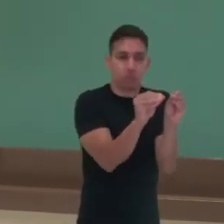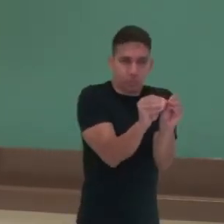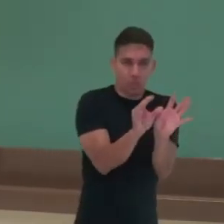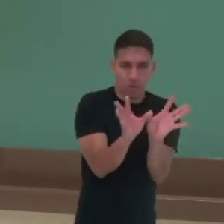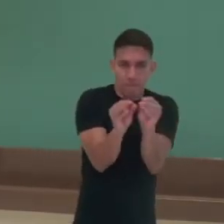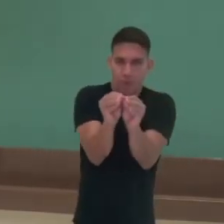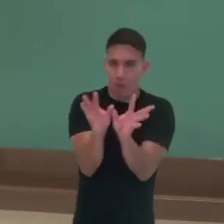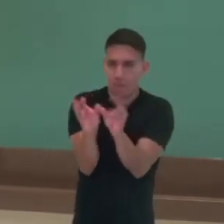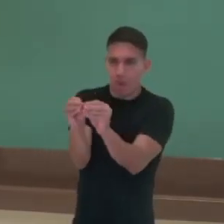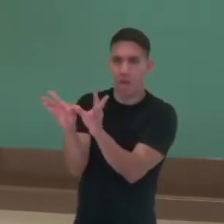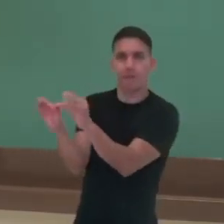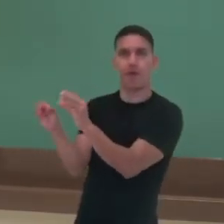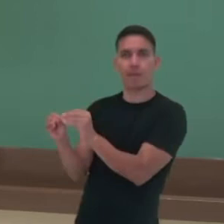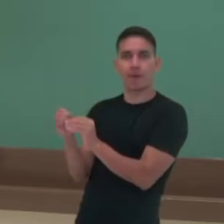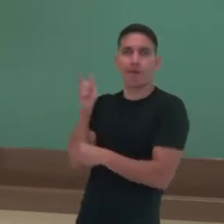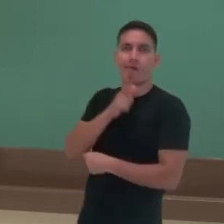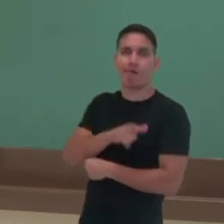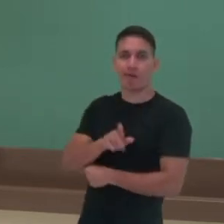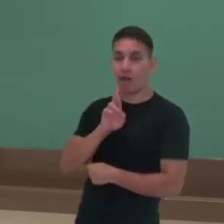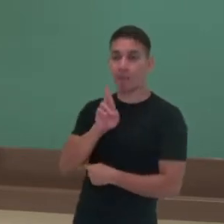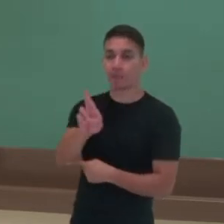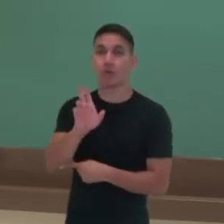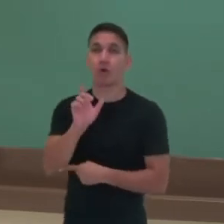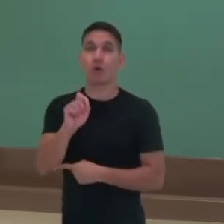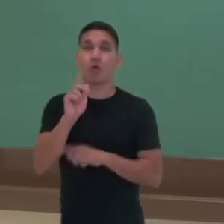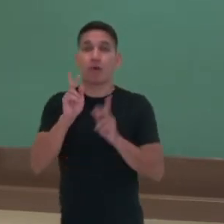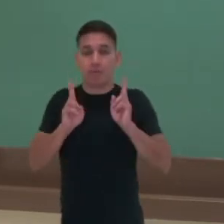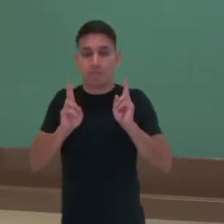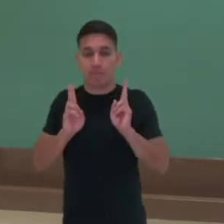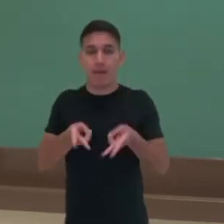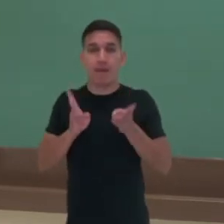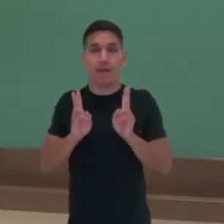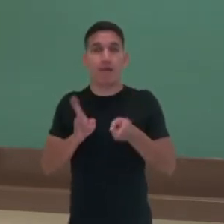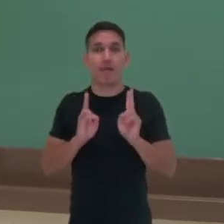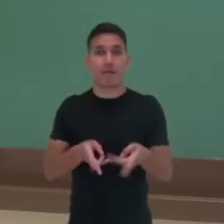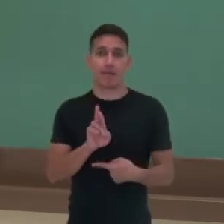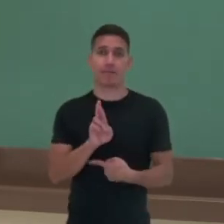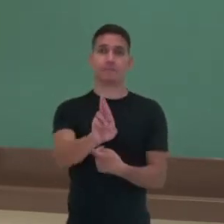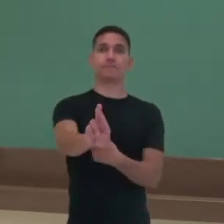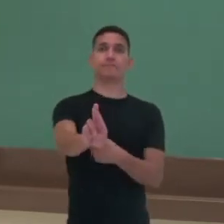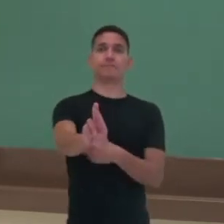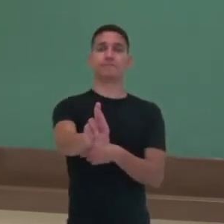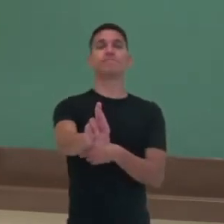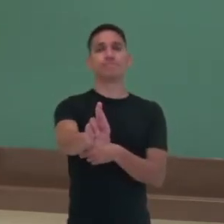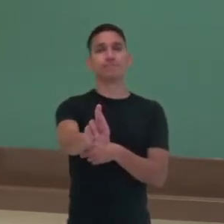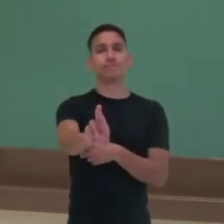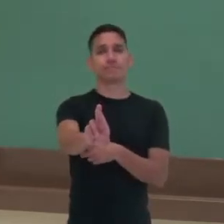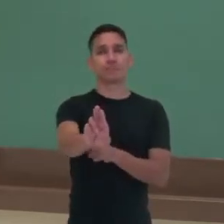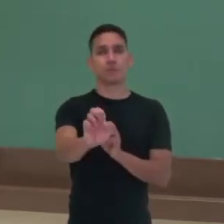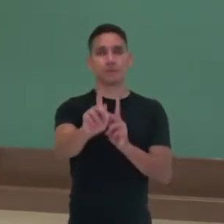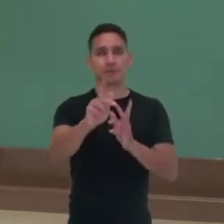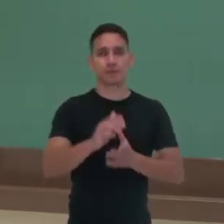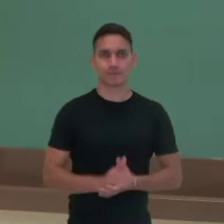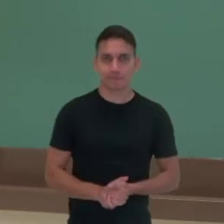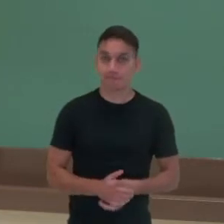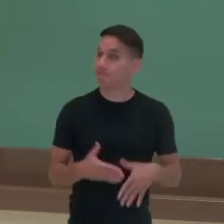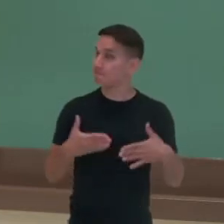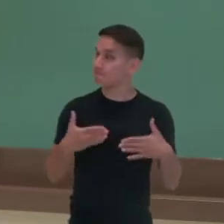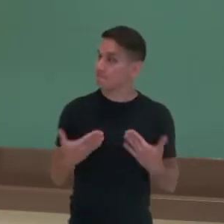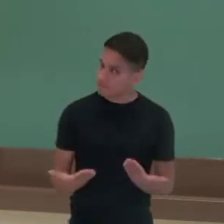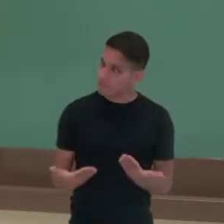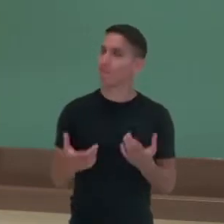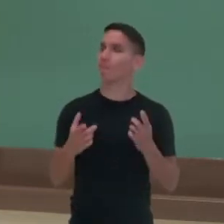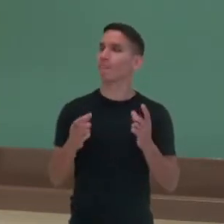serem simplificadas, essas razões determinarem o mesmo resultado, tudo bem?